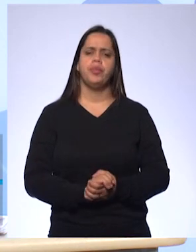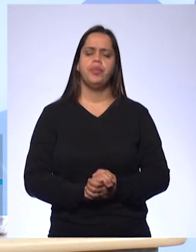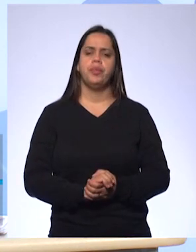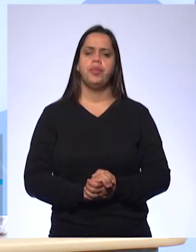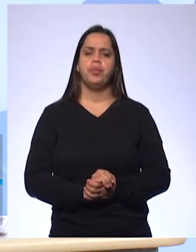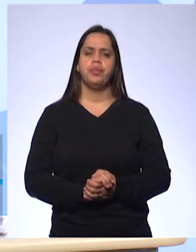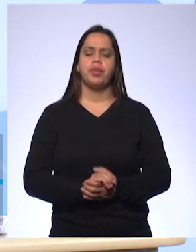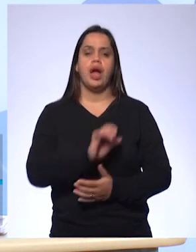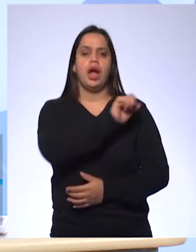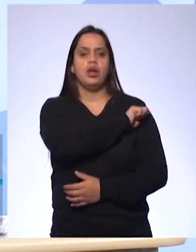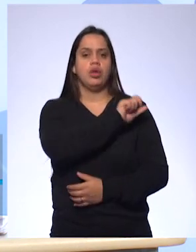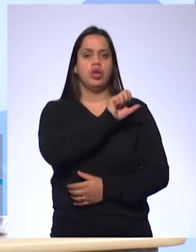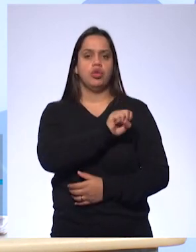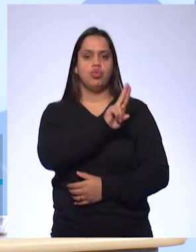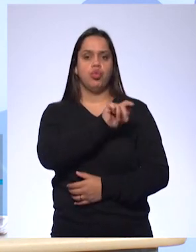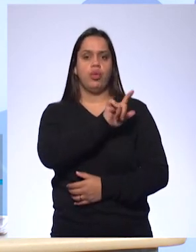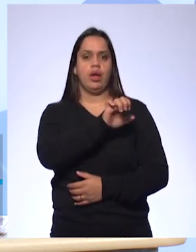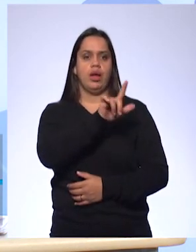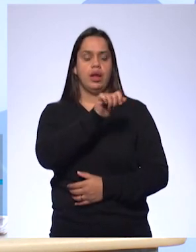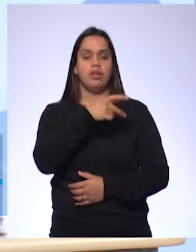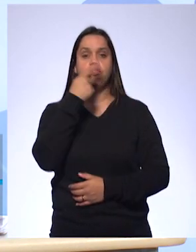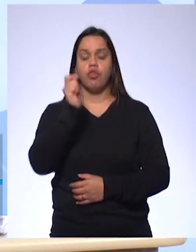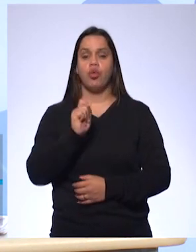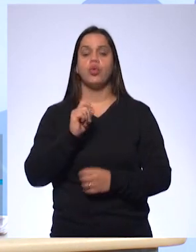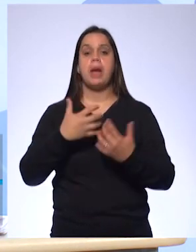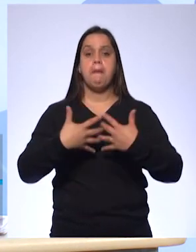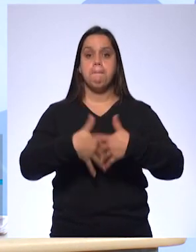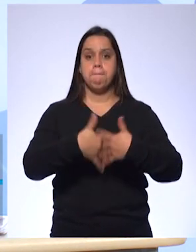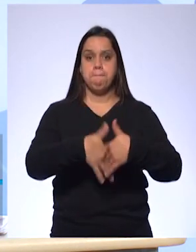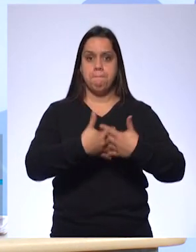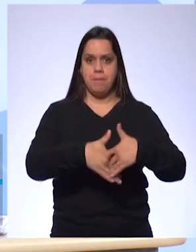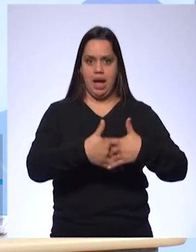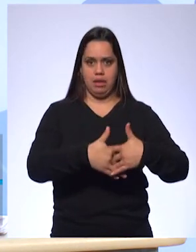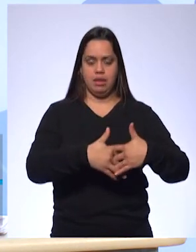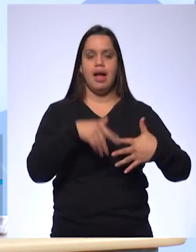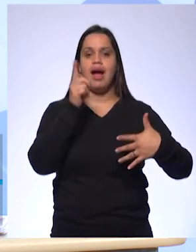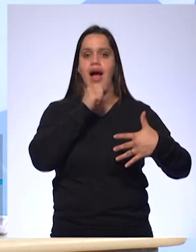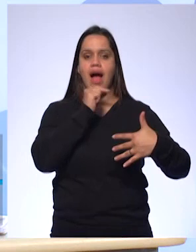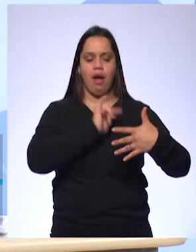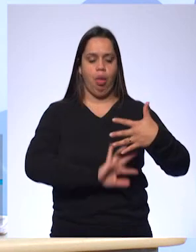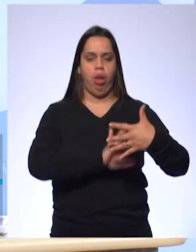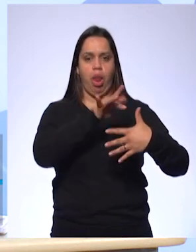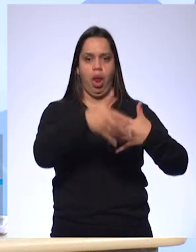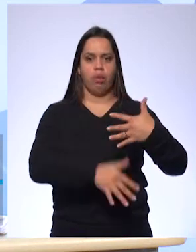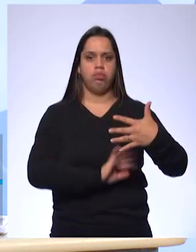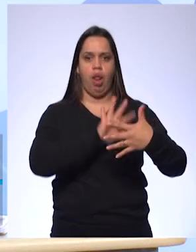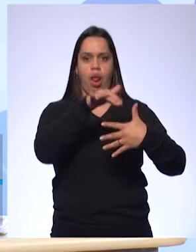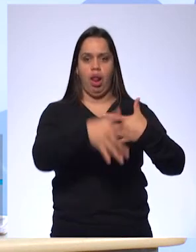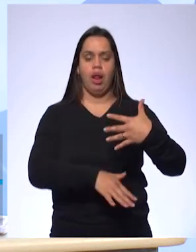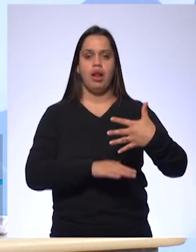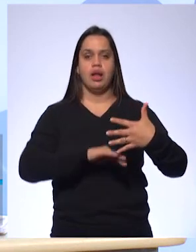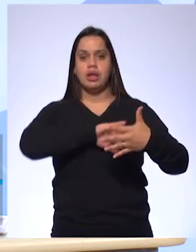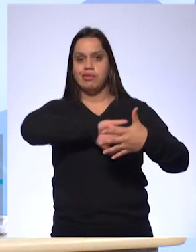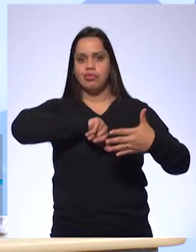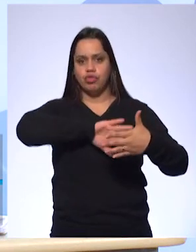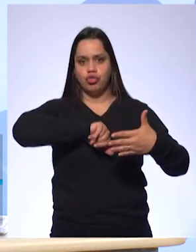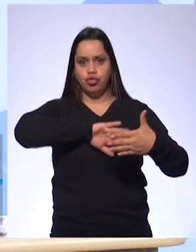a Suelen acha que a água passa por máquinas várias vezes até todo o seu sal ser tirado.